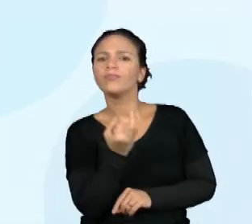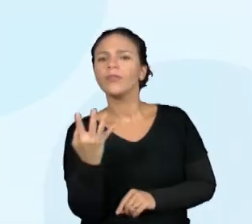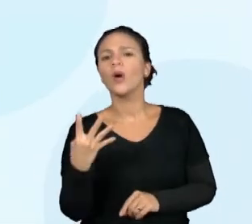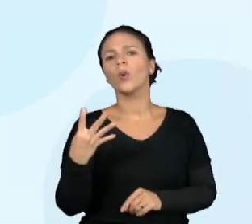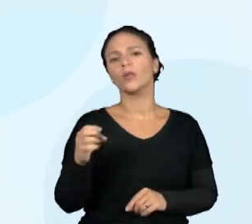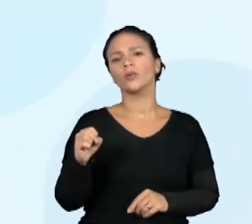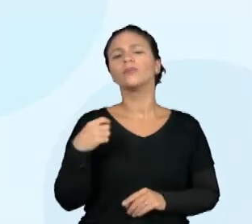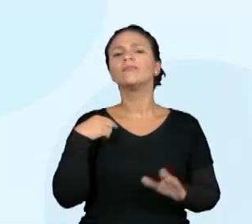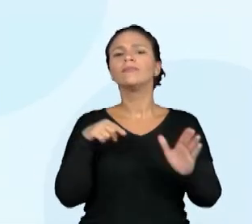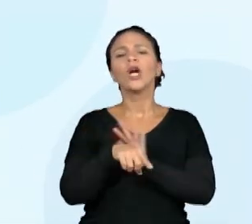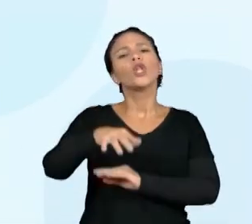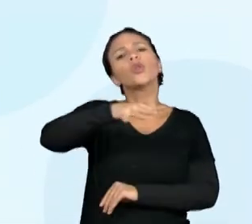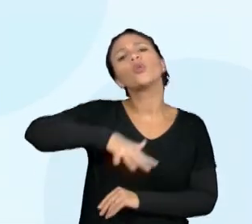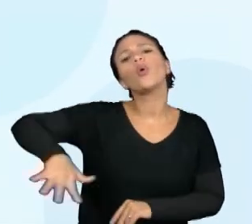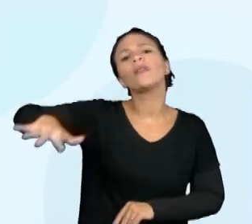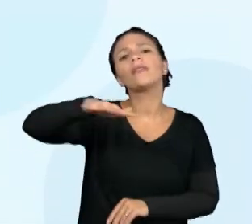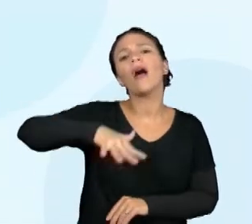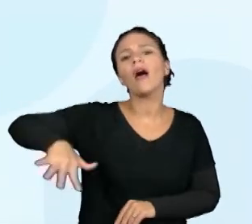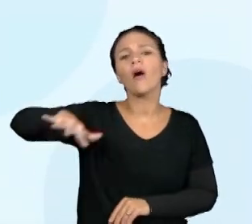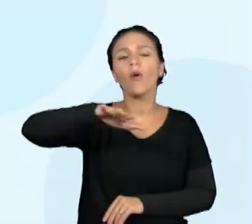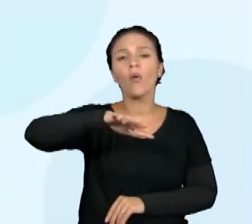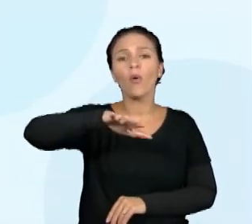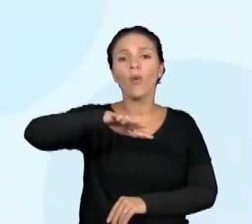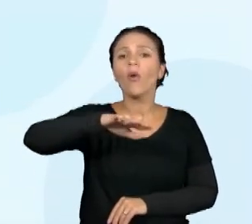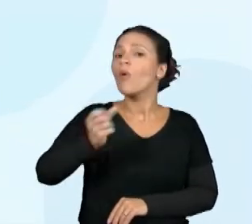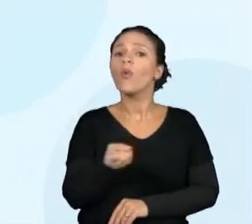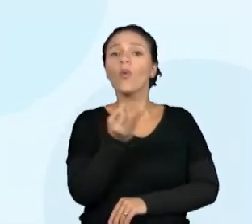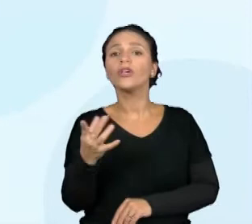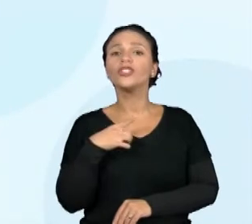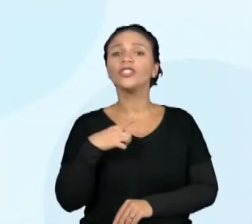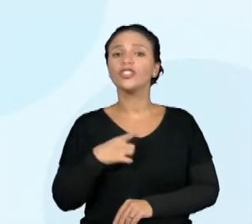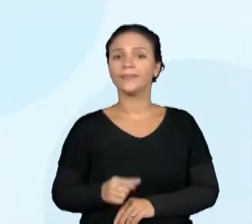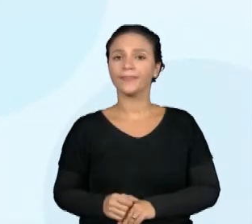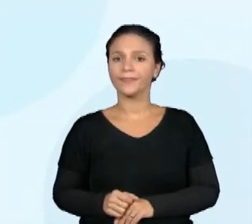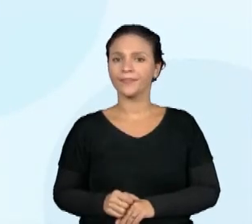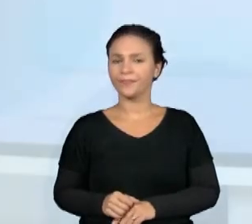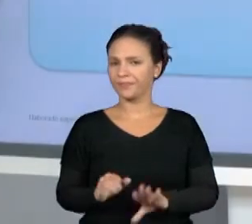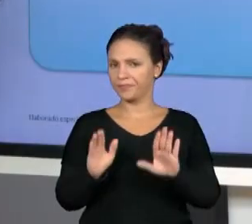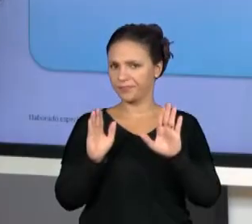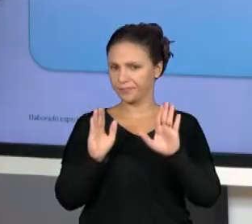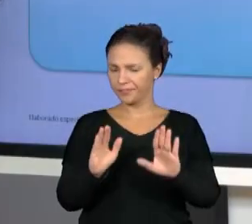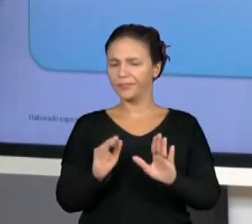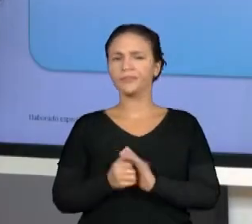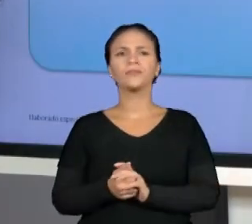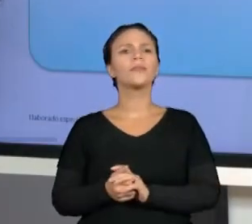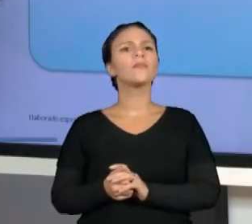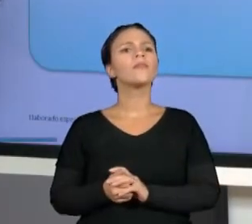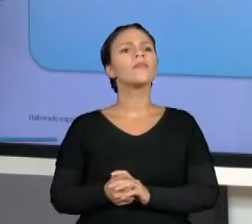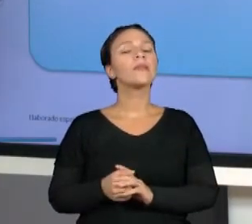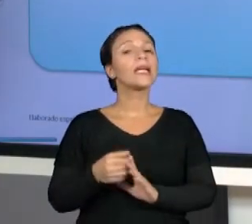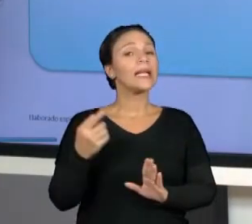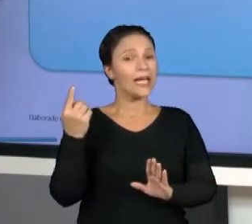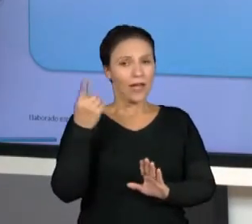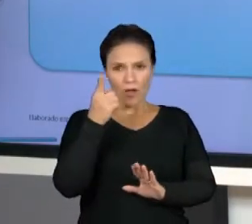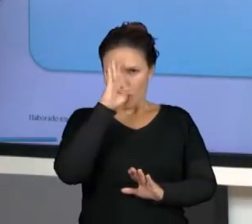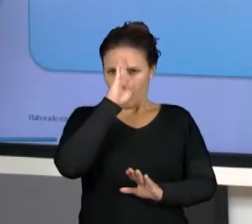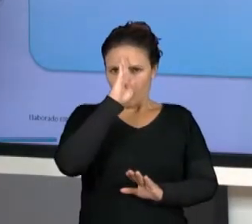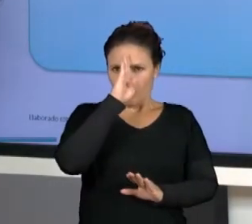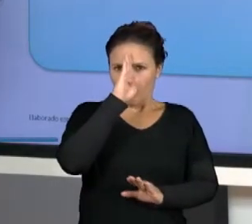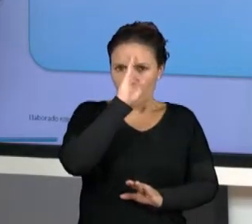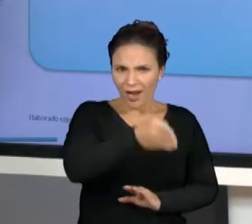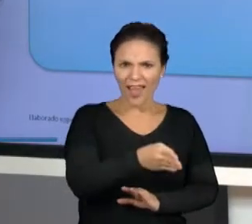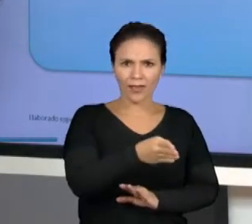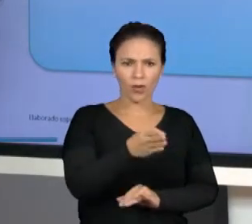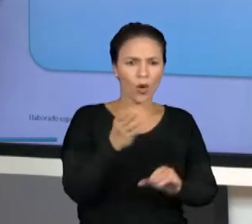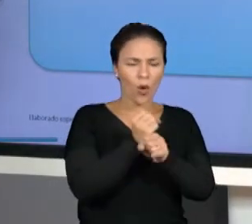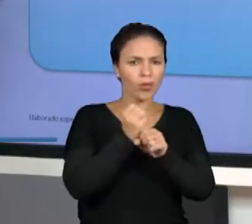havia ao todo no aquário? Então, antes da gente começar a resolver a situação problema, a gente precisa destacar as informações que